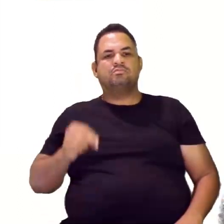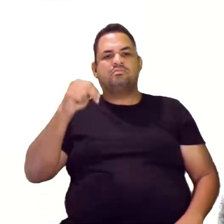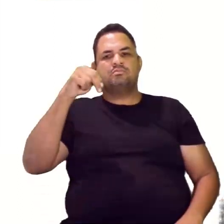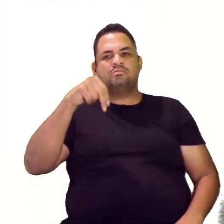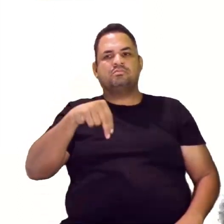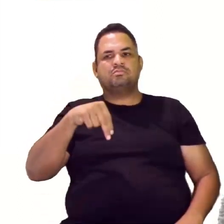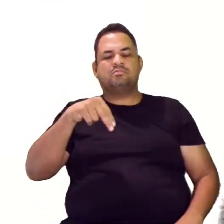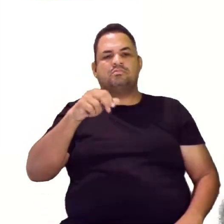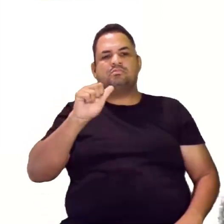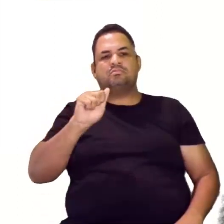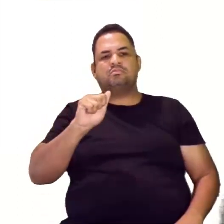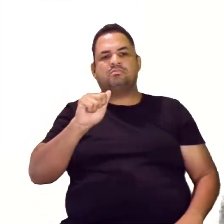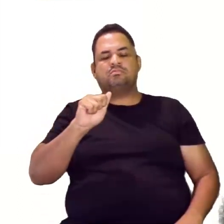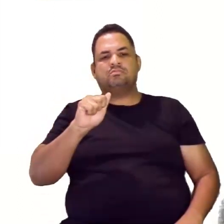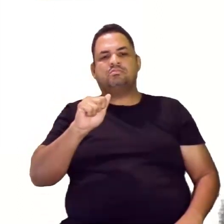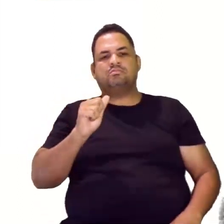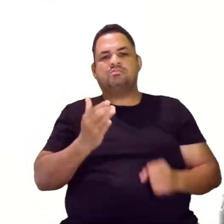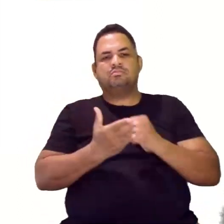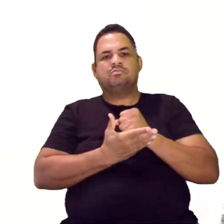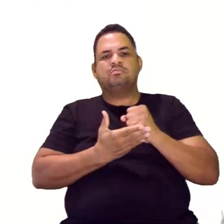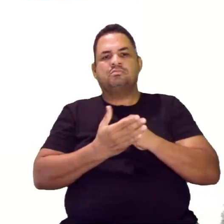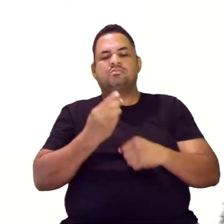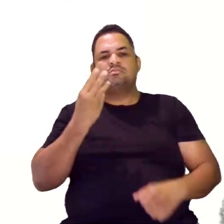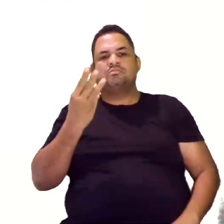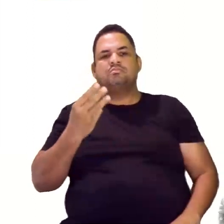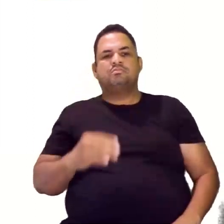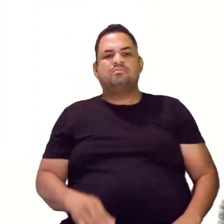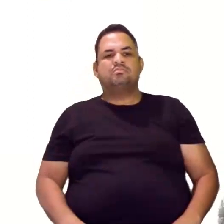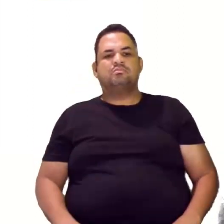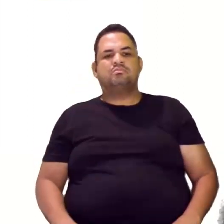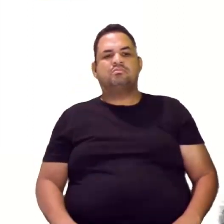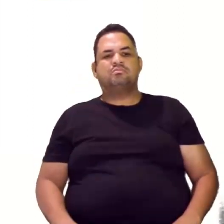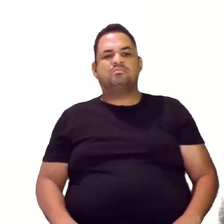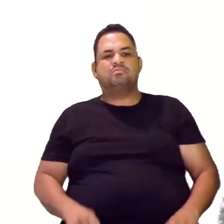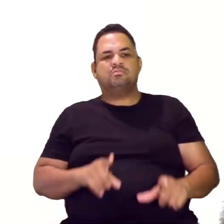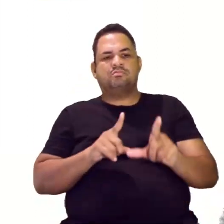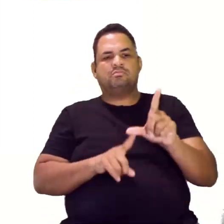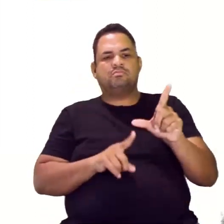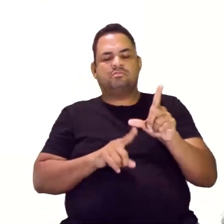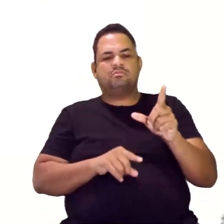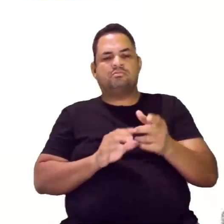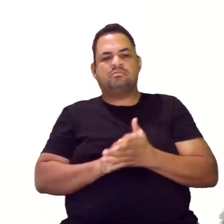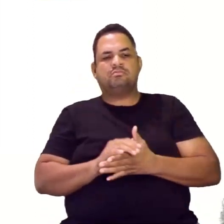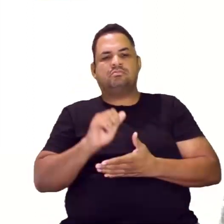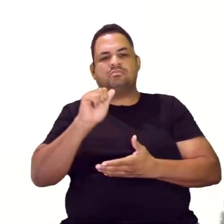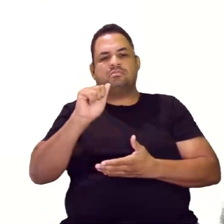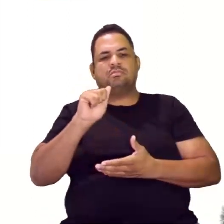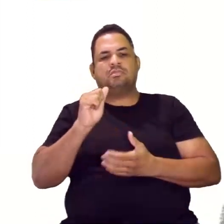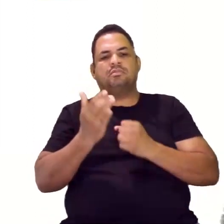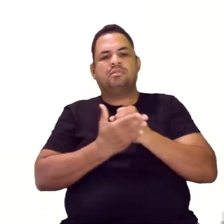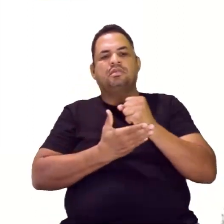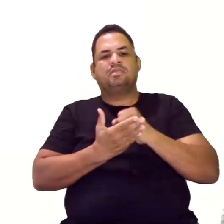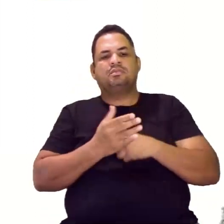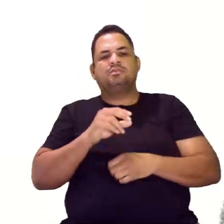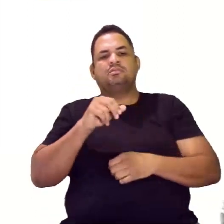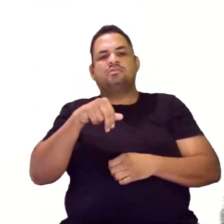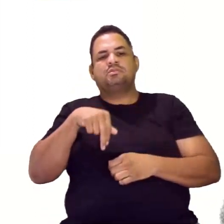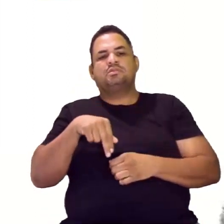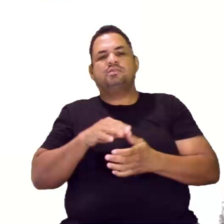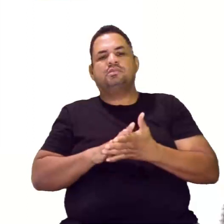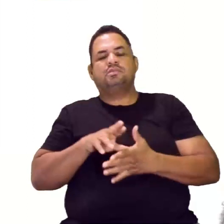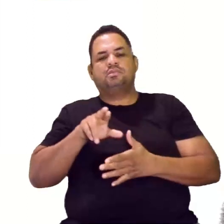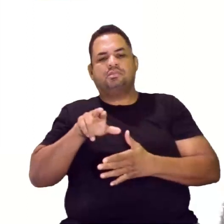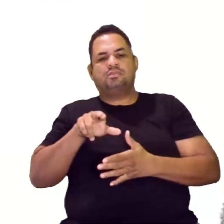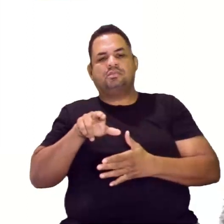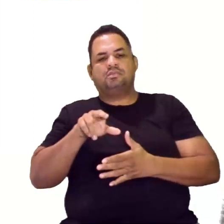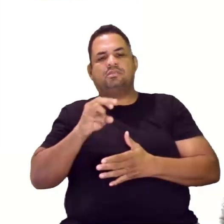N é o mesmo A, que é a nossa base, e vale 3. Ou seja, letra A, tá base certa. N é 3? É 3. Certo, tá